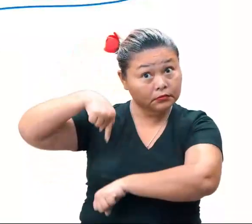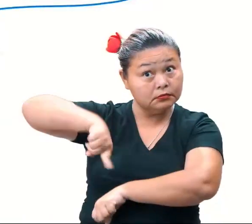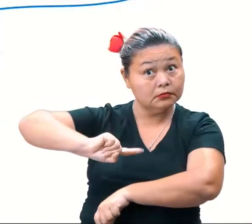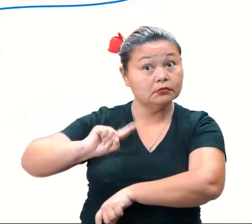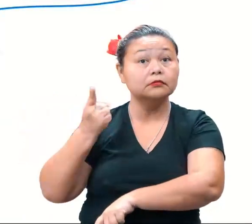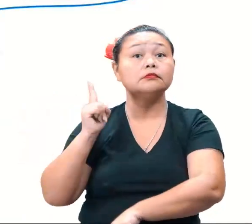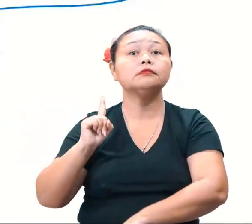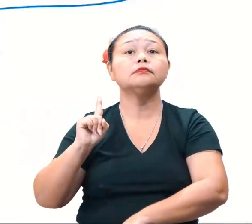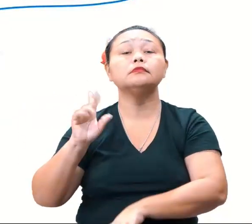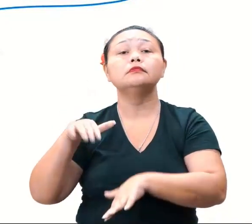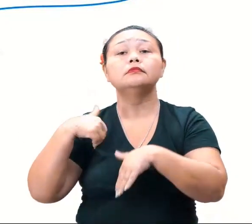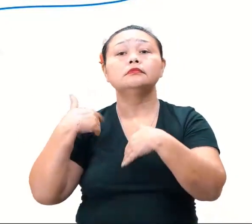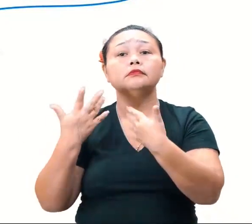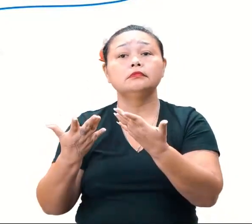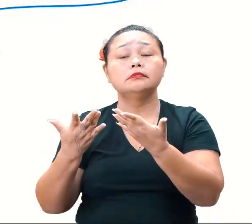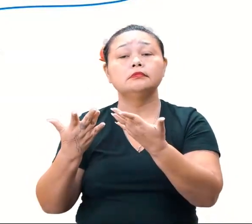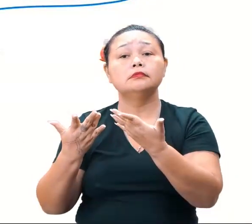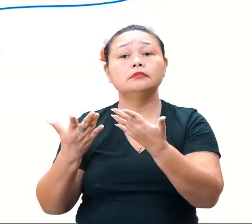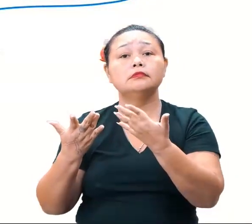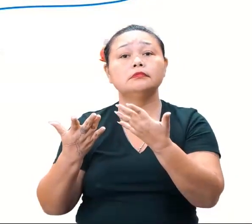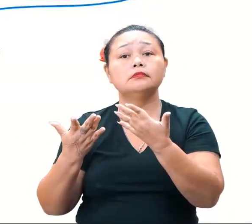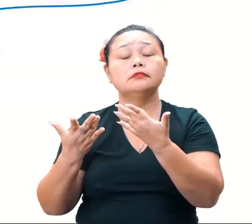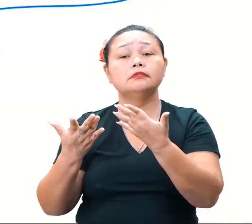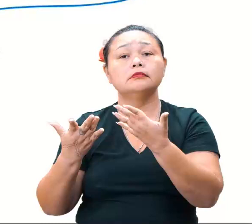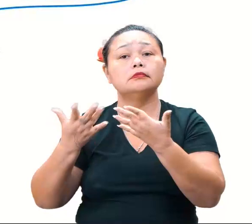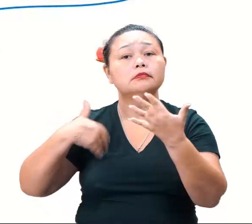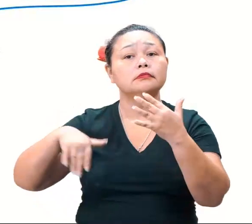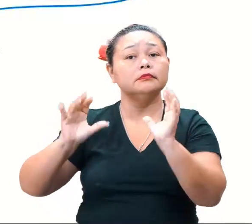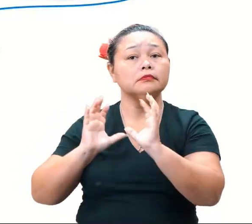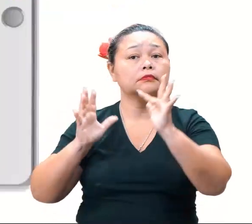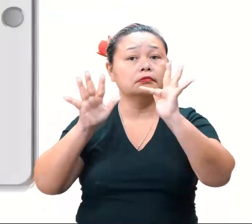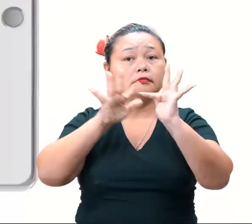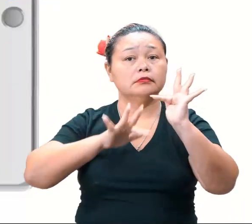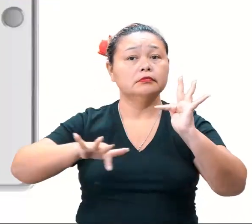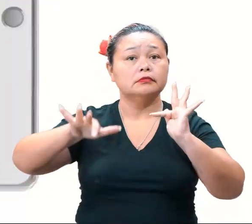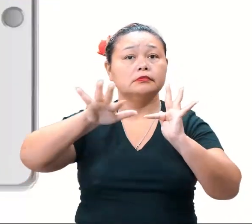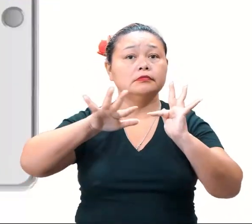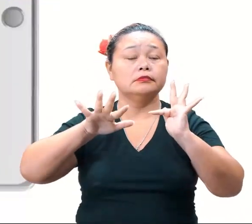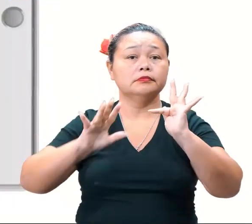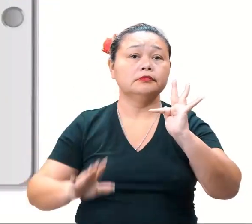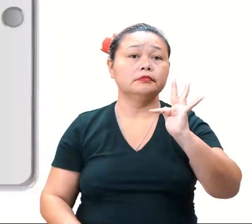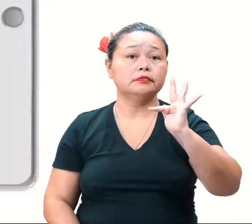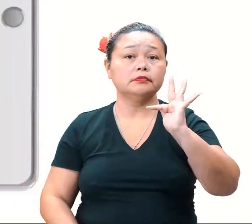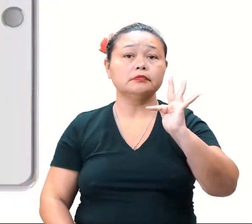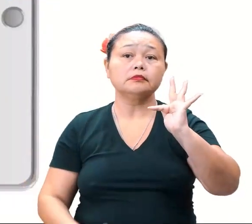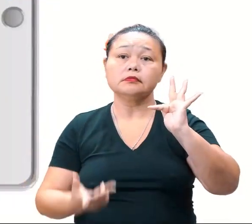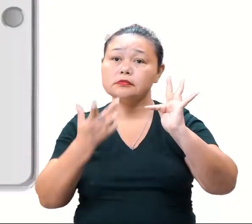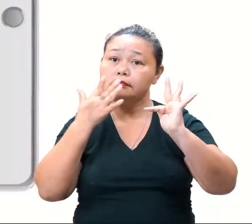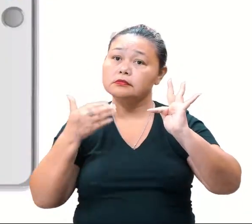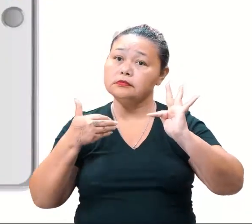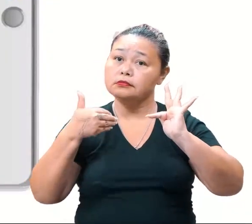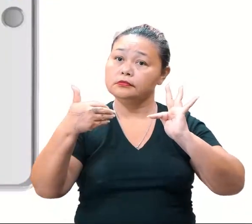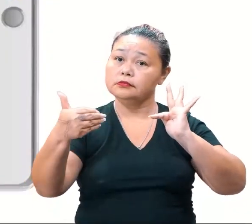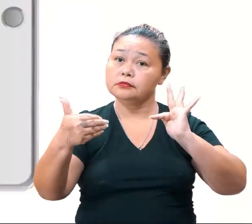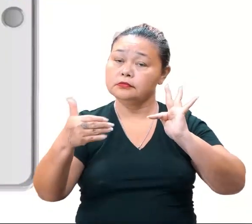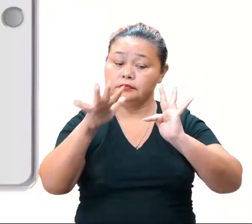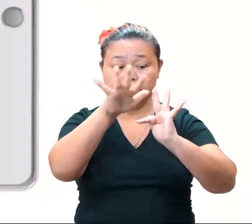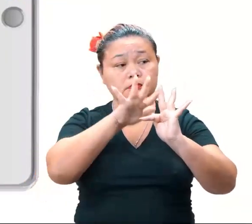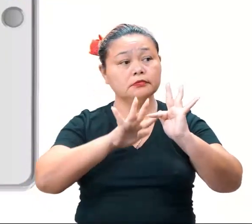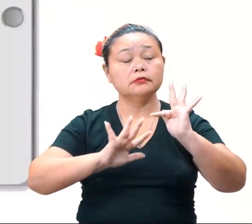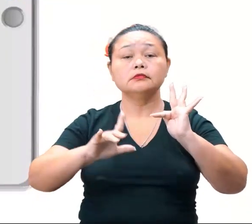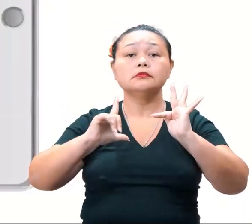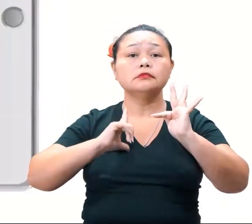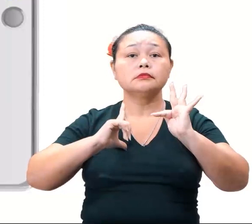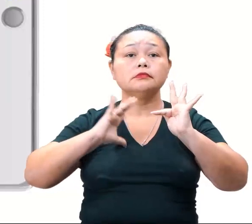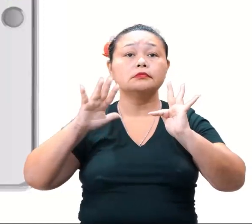lá. Na parte dos das funções, a gente fica da seguinte forma, ó. Quando a gente inicia a ideia de função, a gente fica com